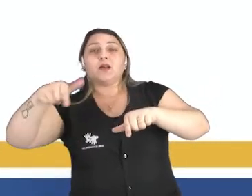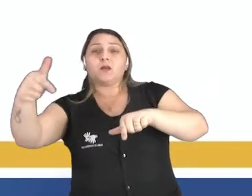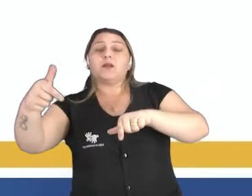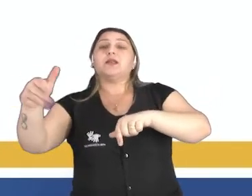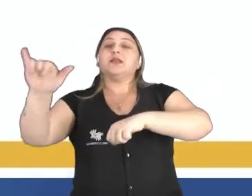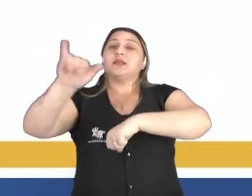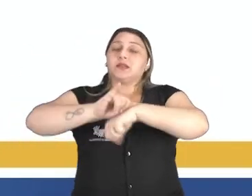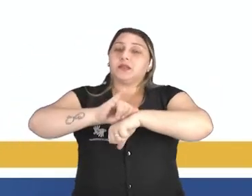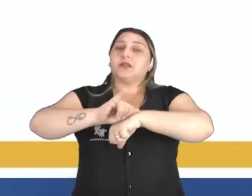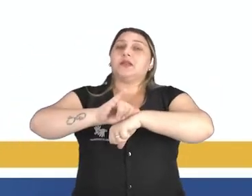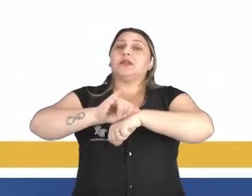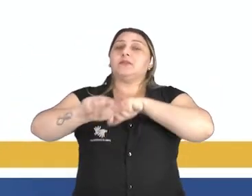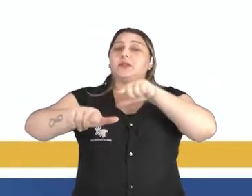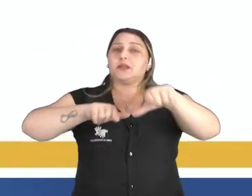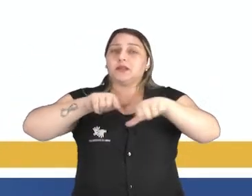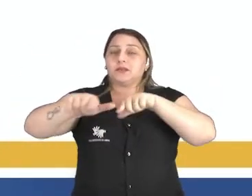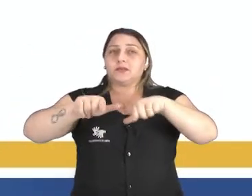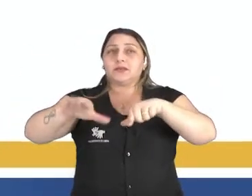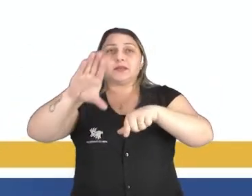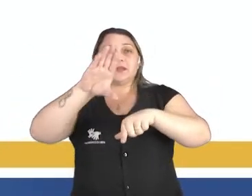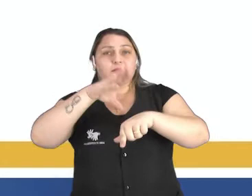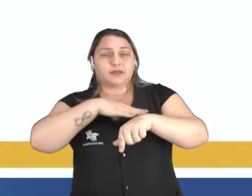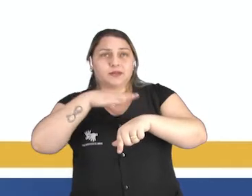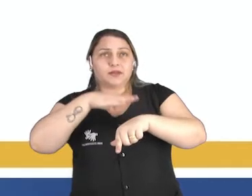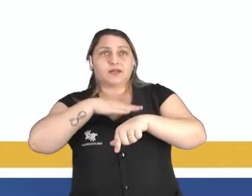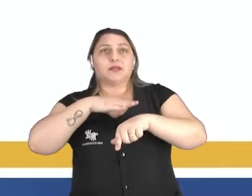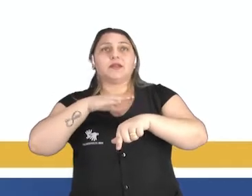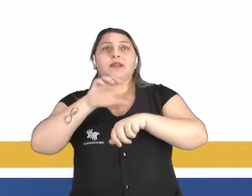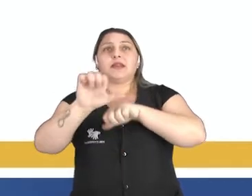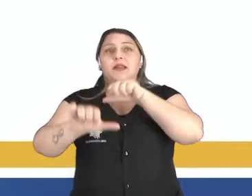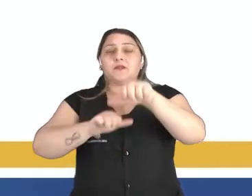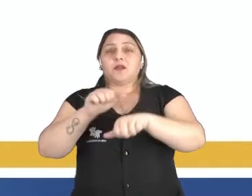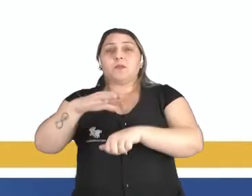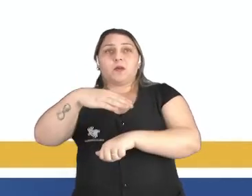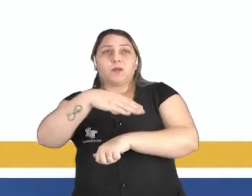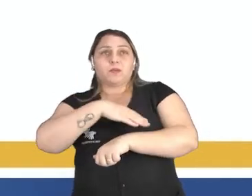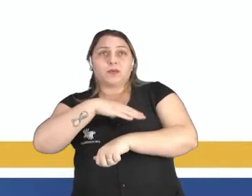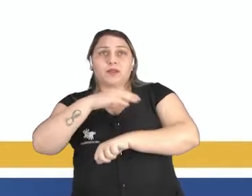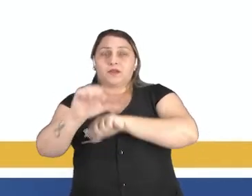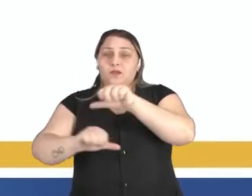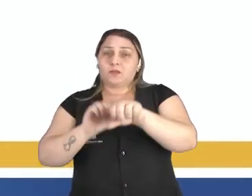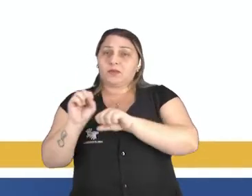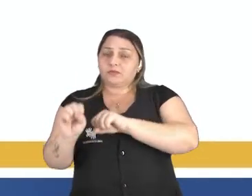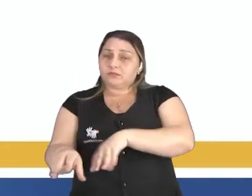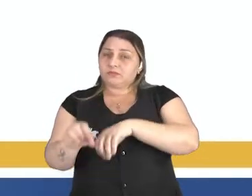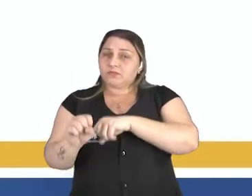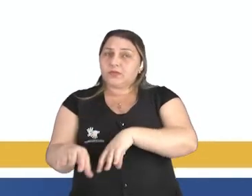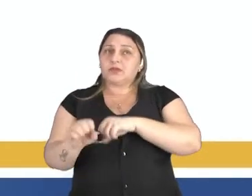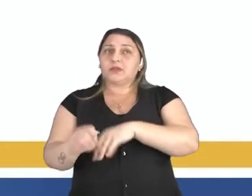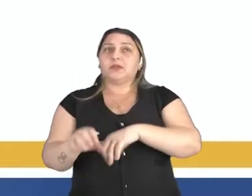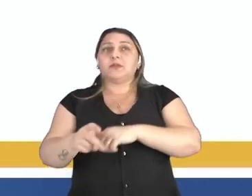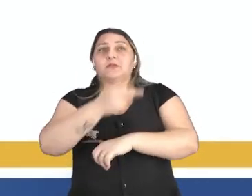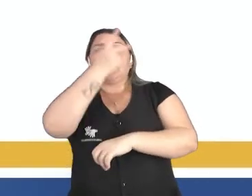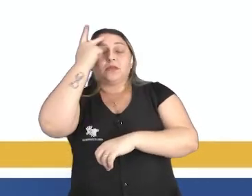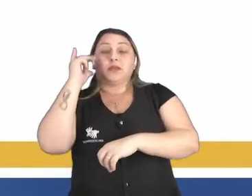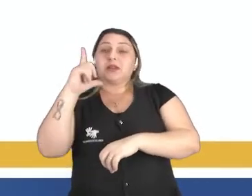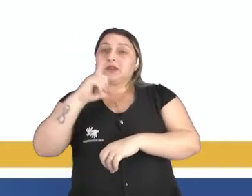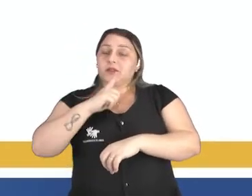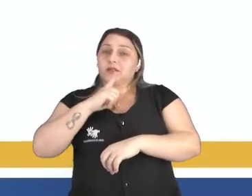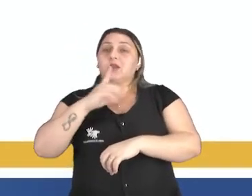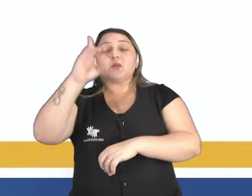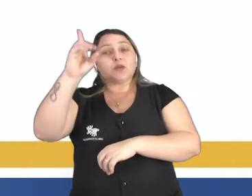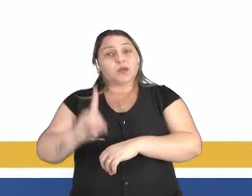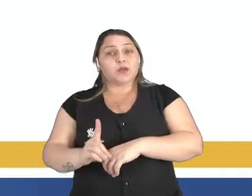trabalhar, a reforma urbana, pensando aí nas pessoas que moram em favelas, reforma educacional para todas as pessoas terem